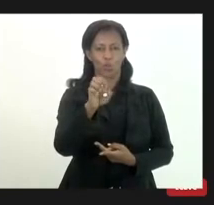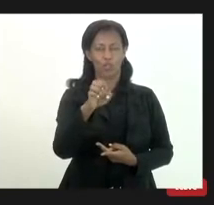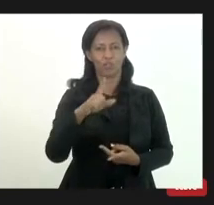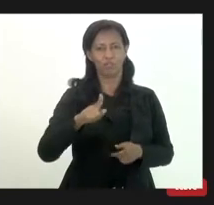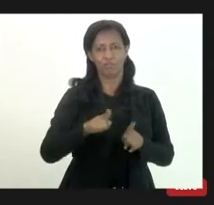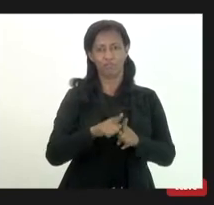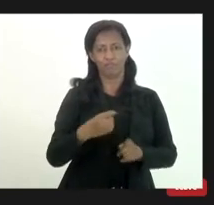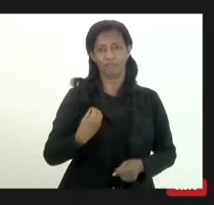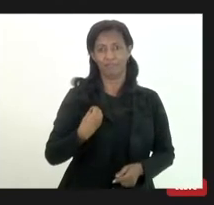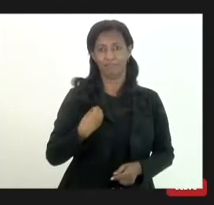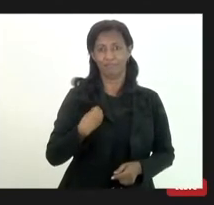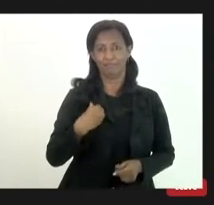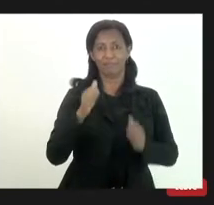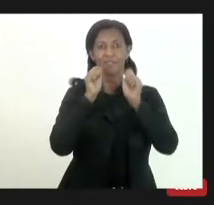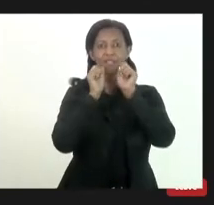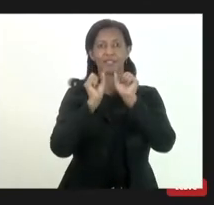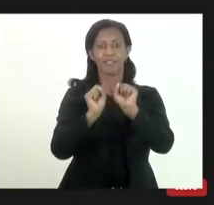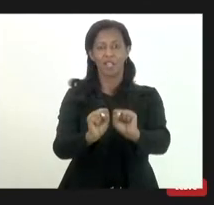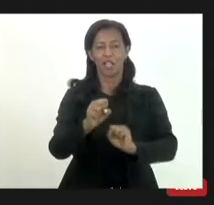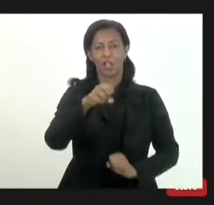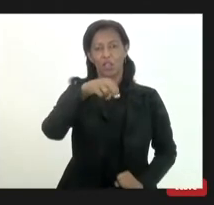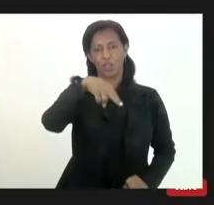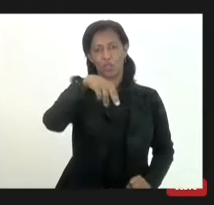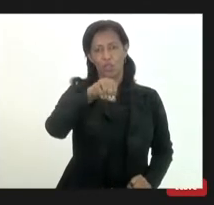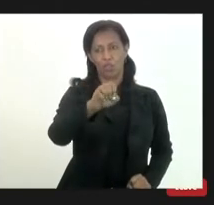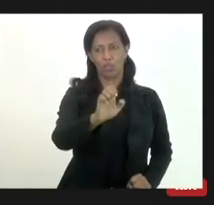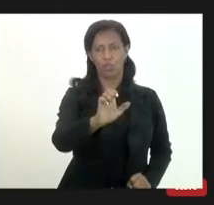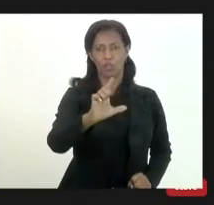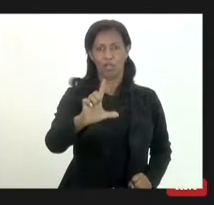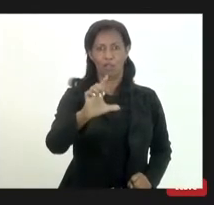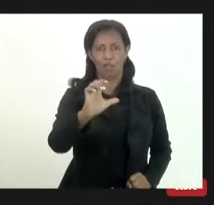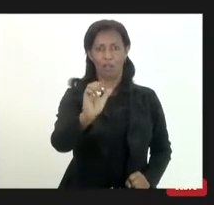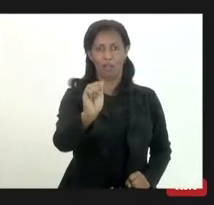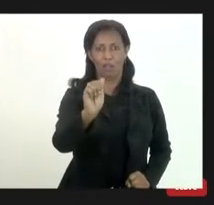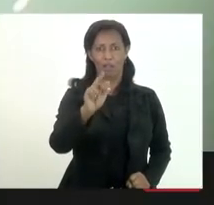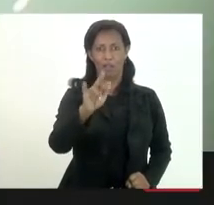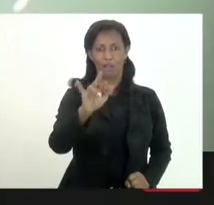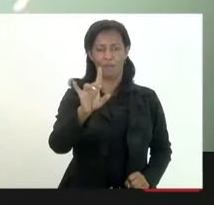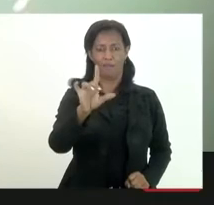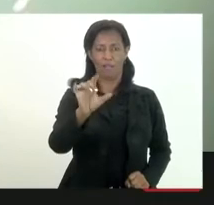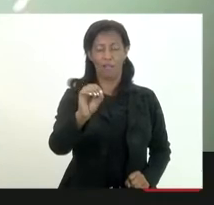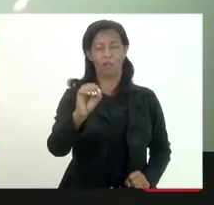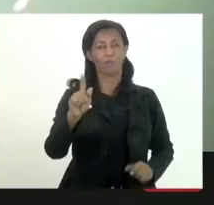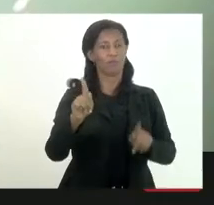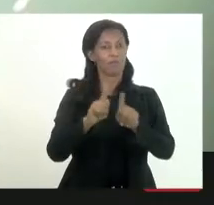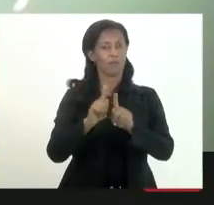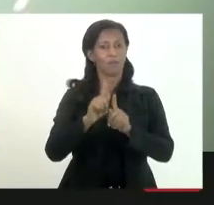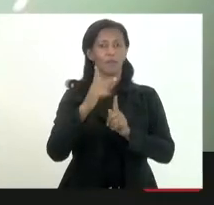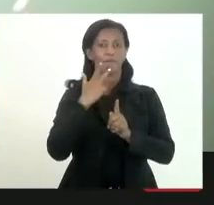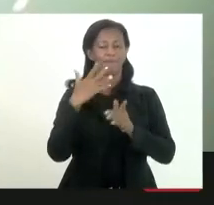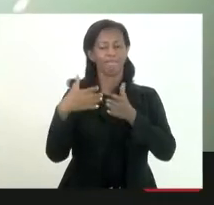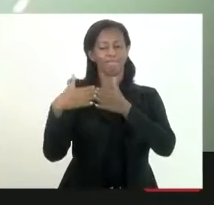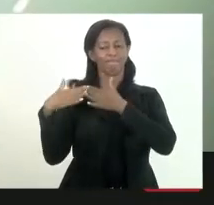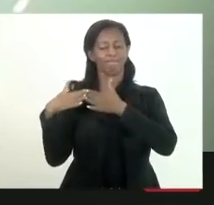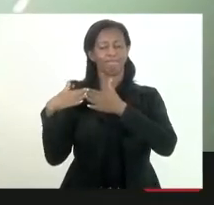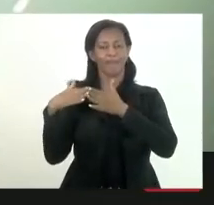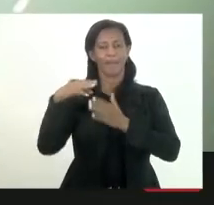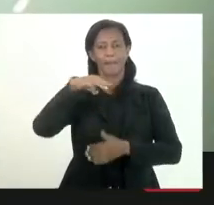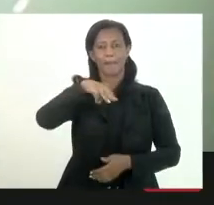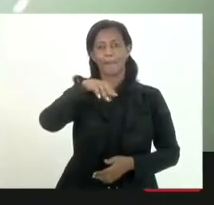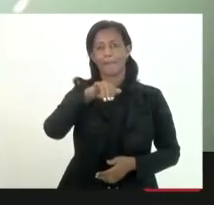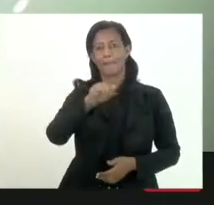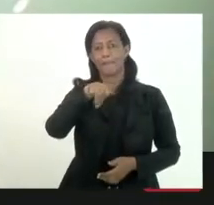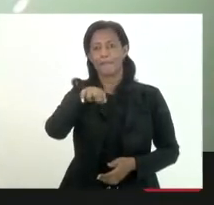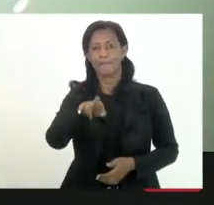presente a assessoria do deputado Noel de Carvalho, e quero justificar aqui a ausência do deputado Carlos Mink, que está no